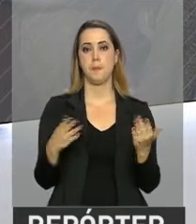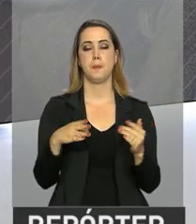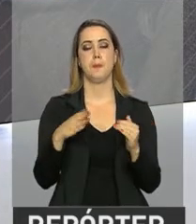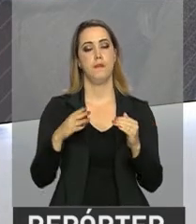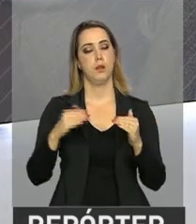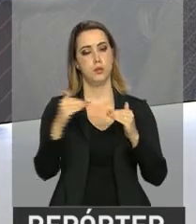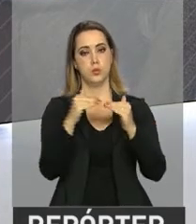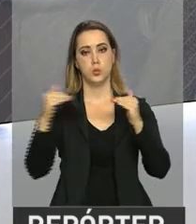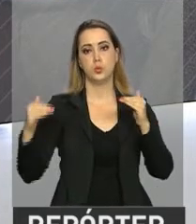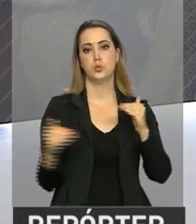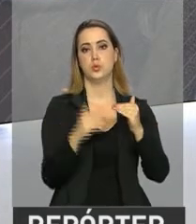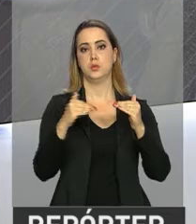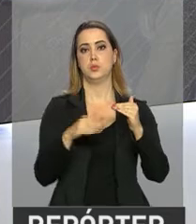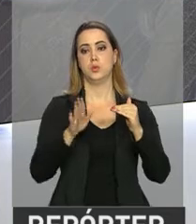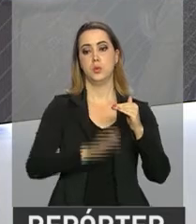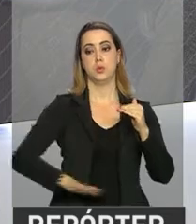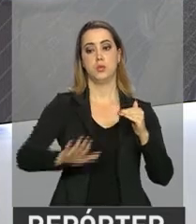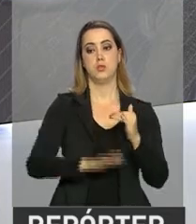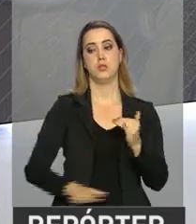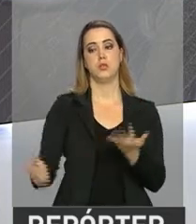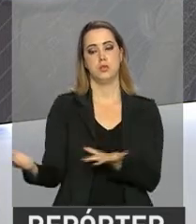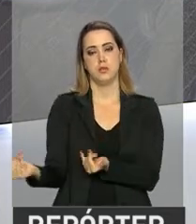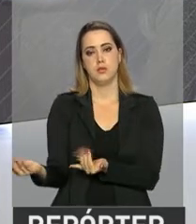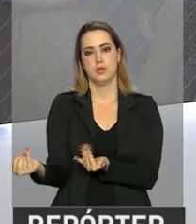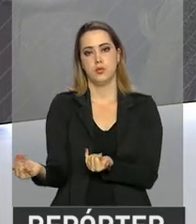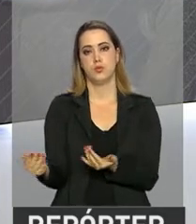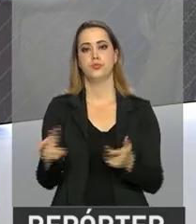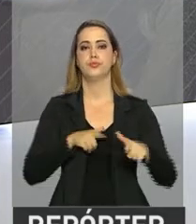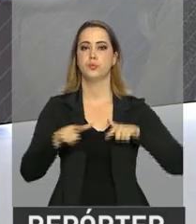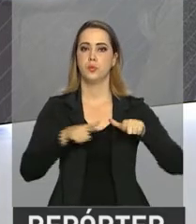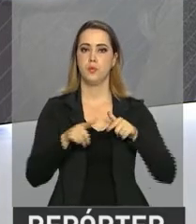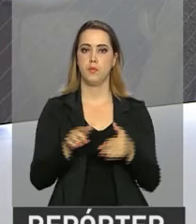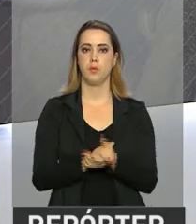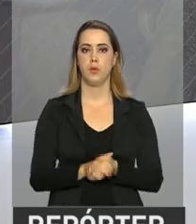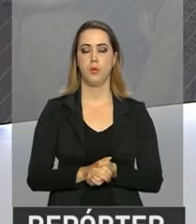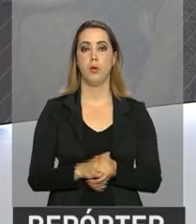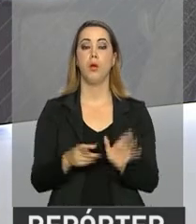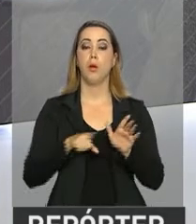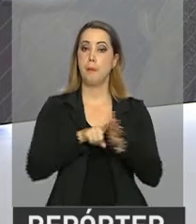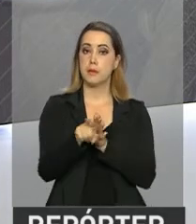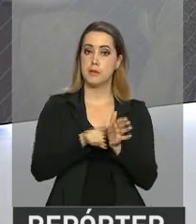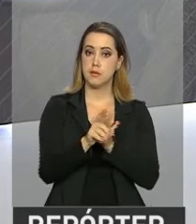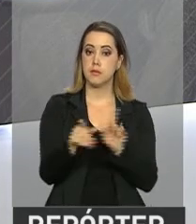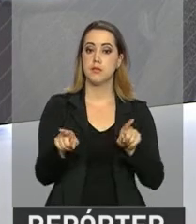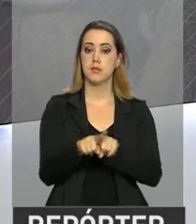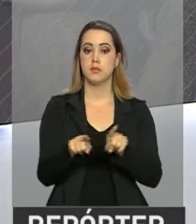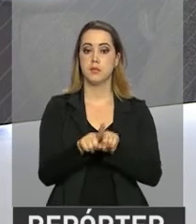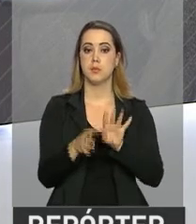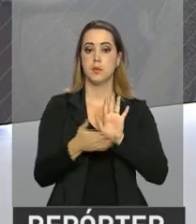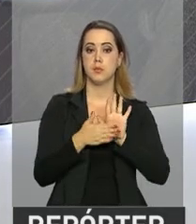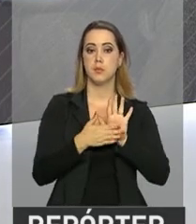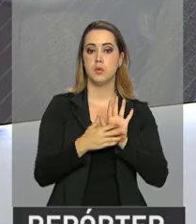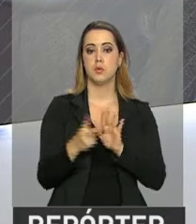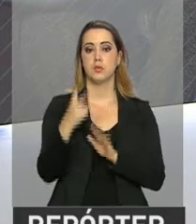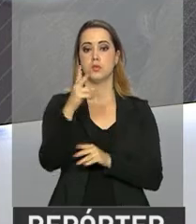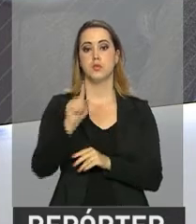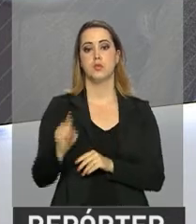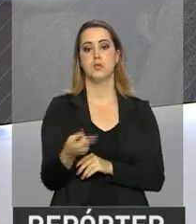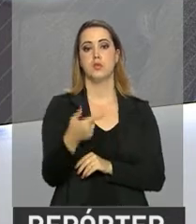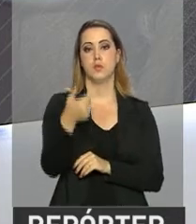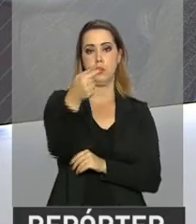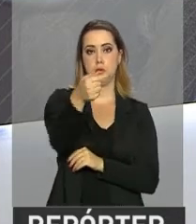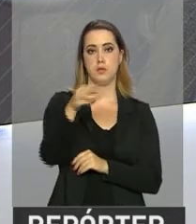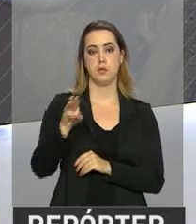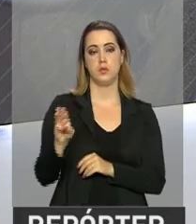crianças e adolescentes dessa faixa etária no mercado de trabalho a pesquisa aponta também que 2,7 milhões de